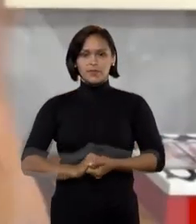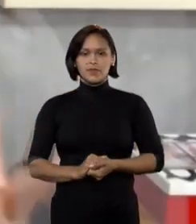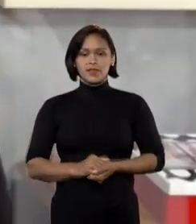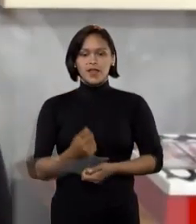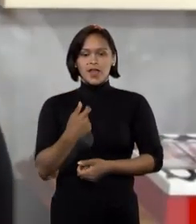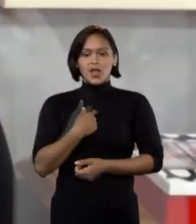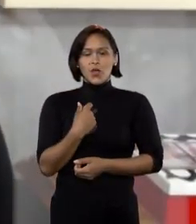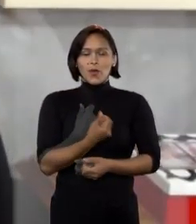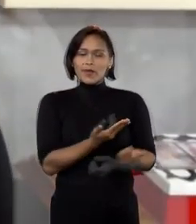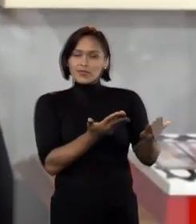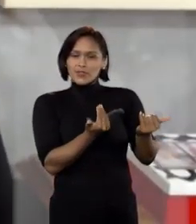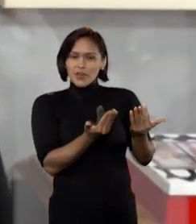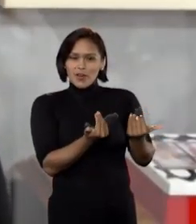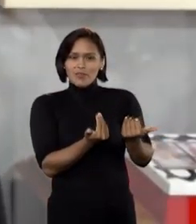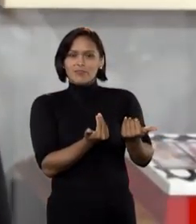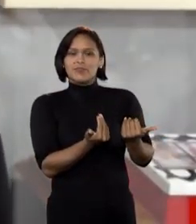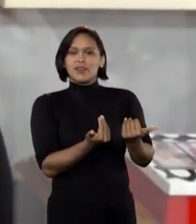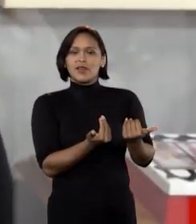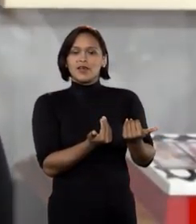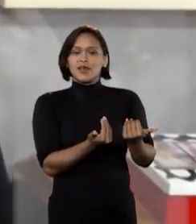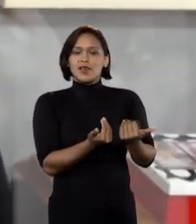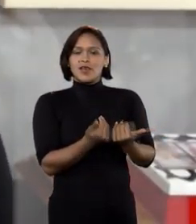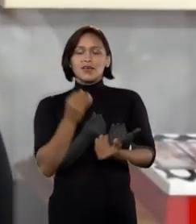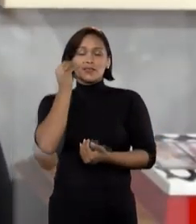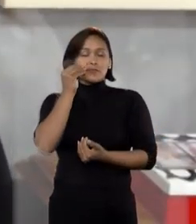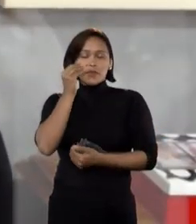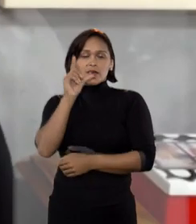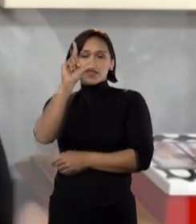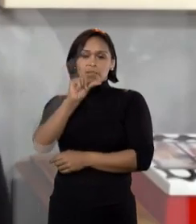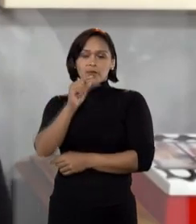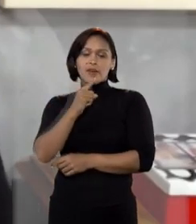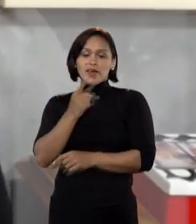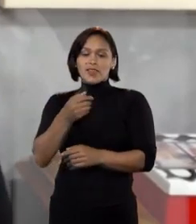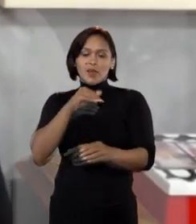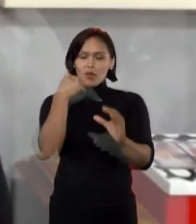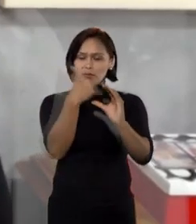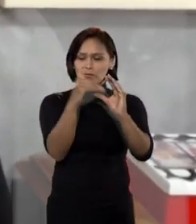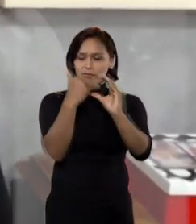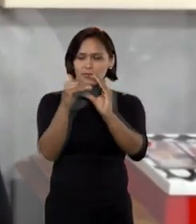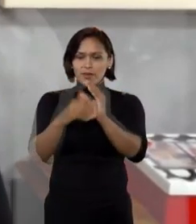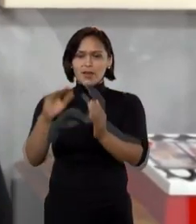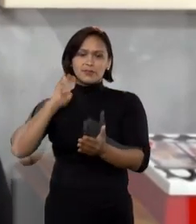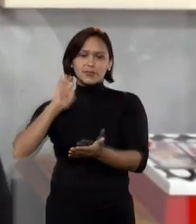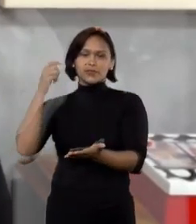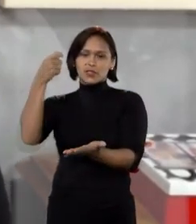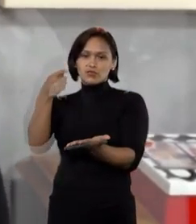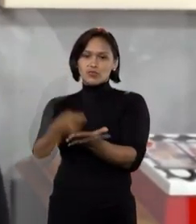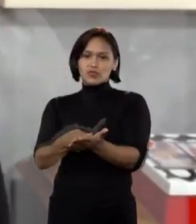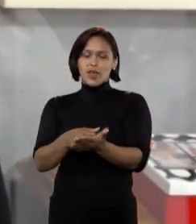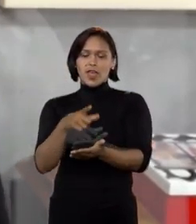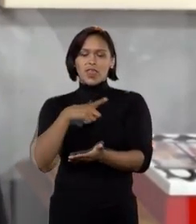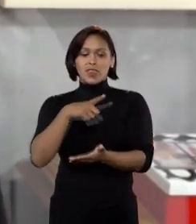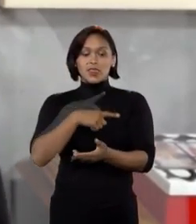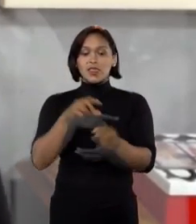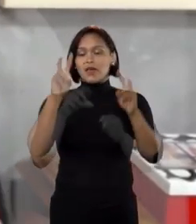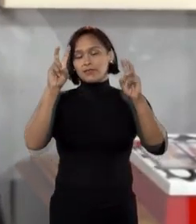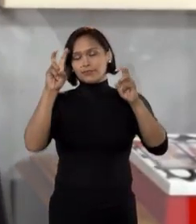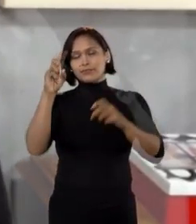carinha muito novinha e muito inexperiente. Então, na hora de despachar com os juízes, teve um episódio